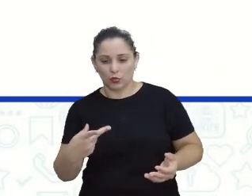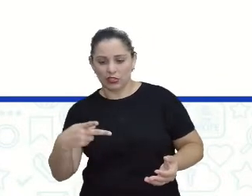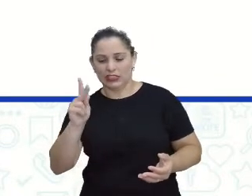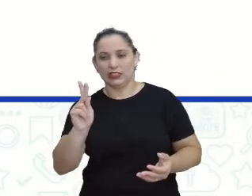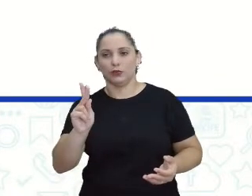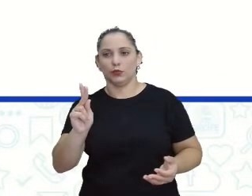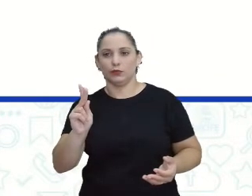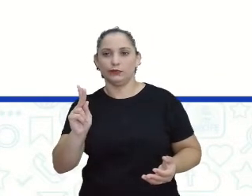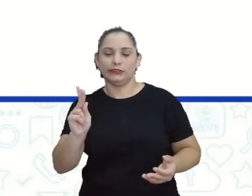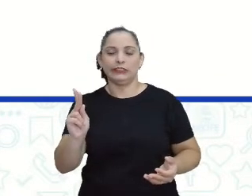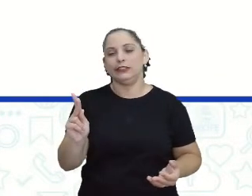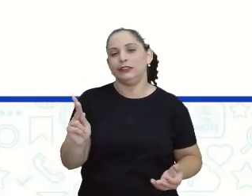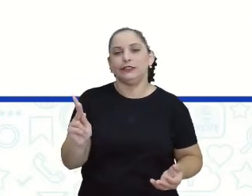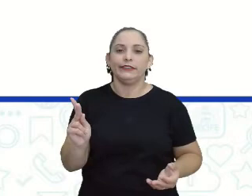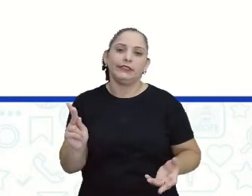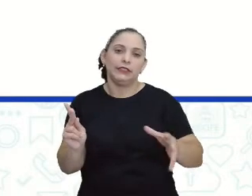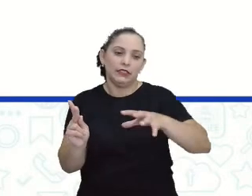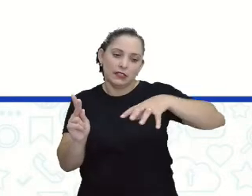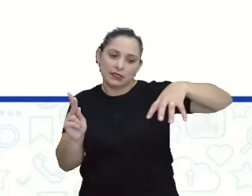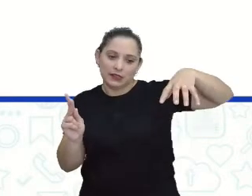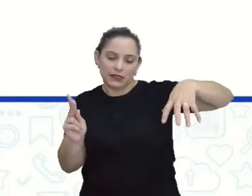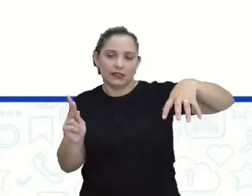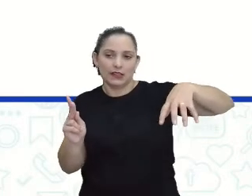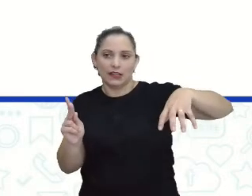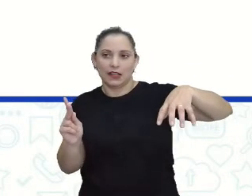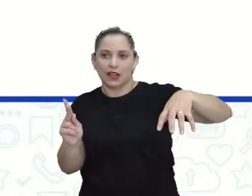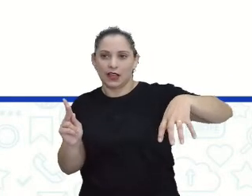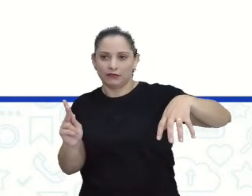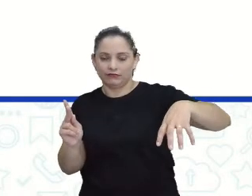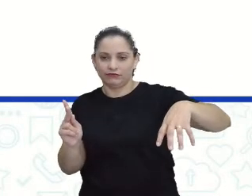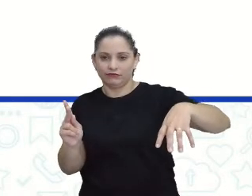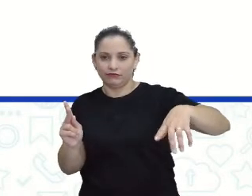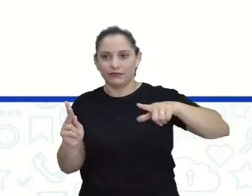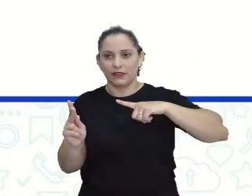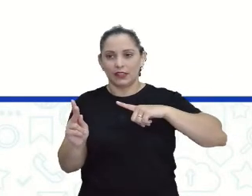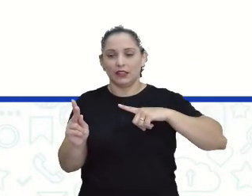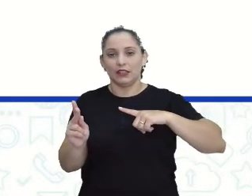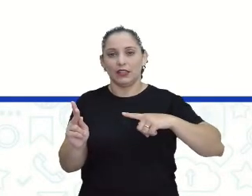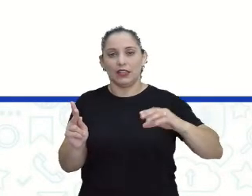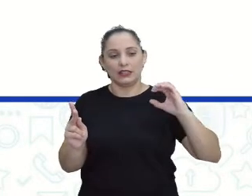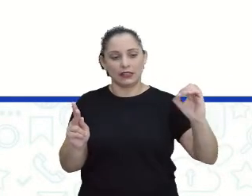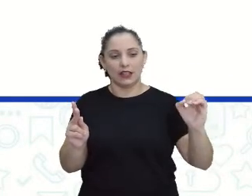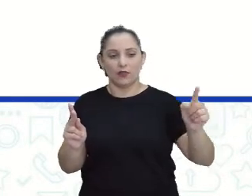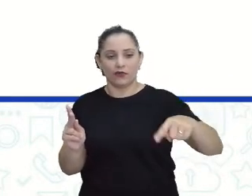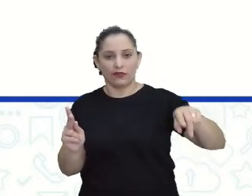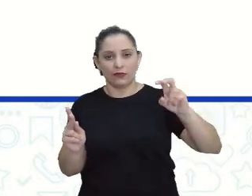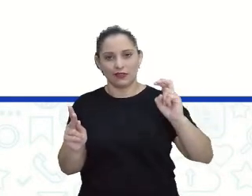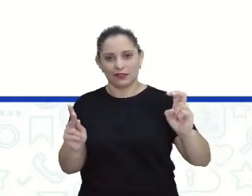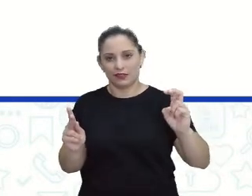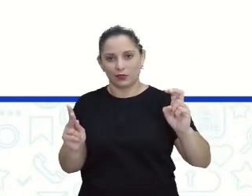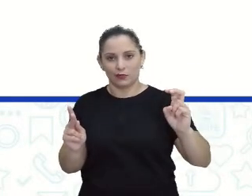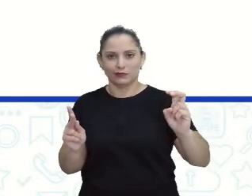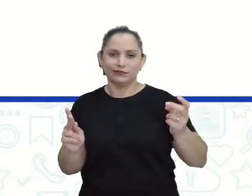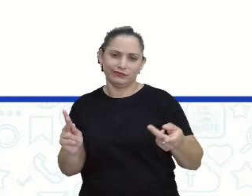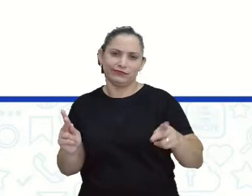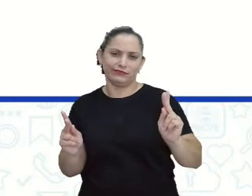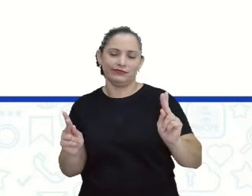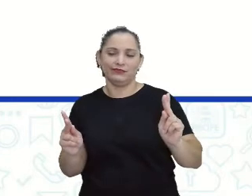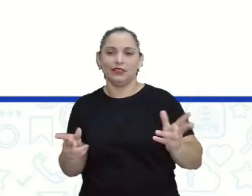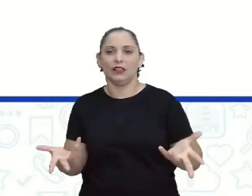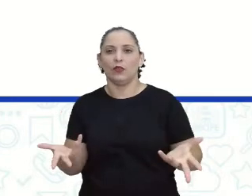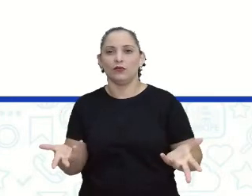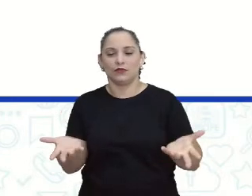pegar outro ali, por exemplo, aquele menorzinho ali, o terceiro, valendo meio quilo. Então significa que se eu